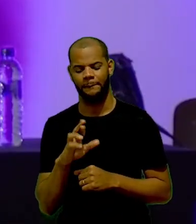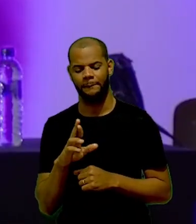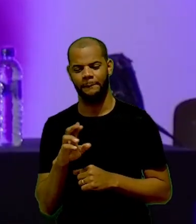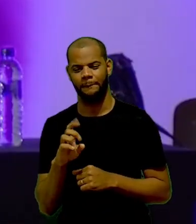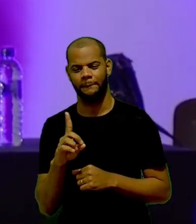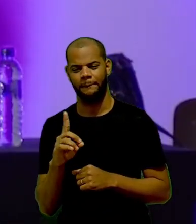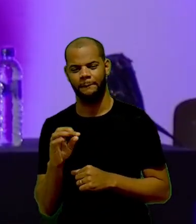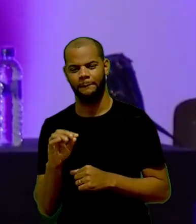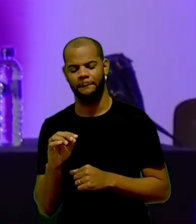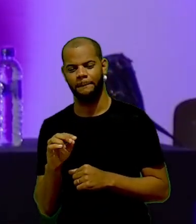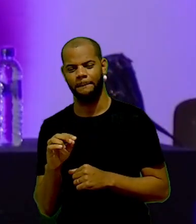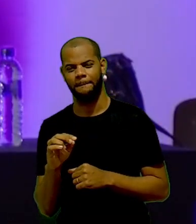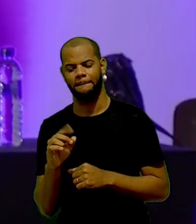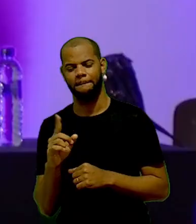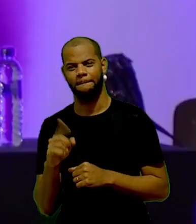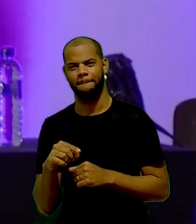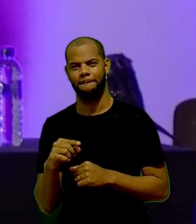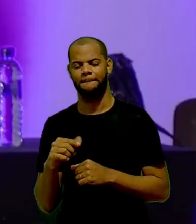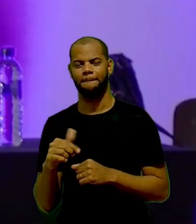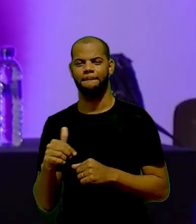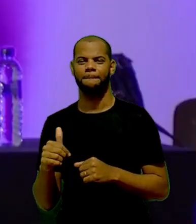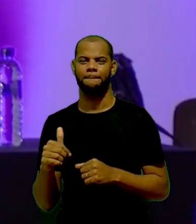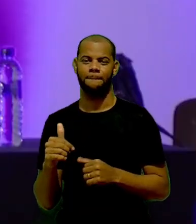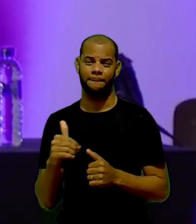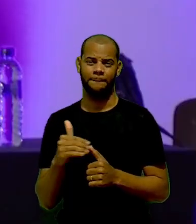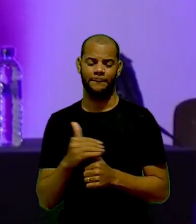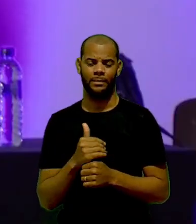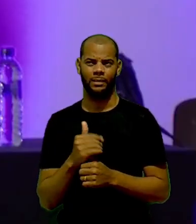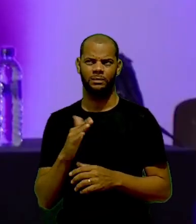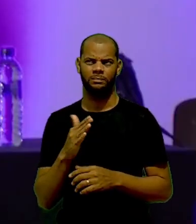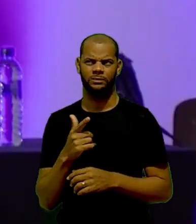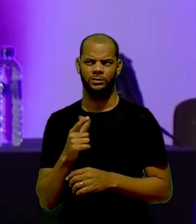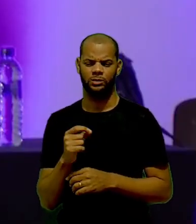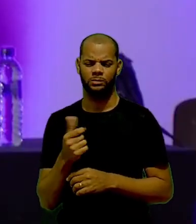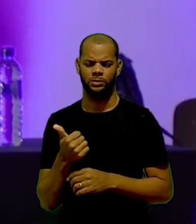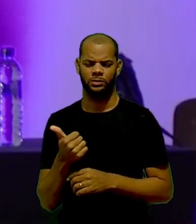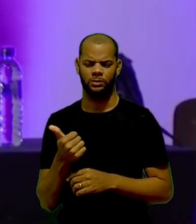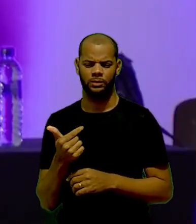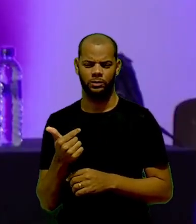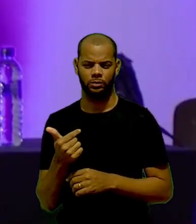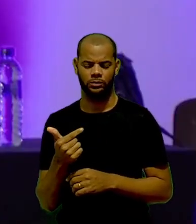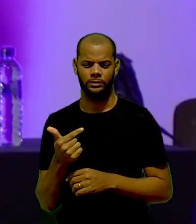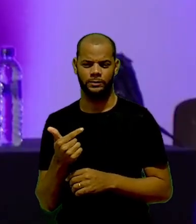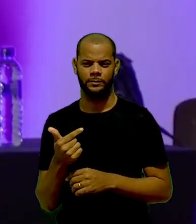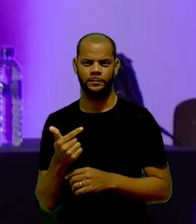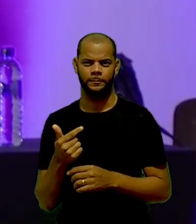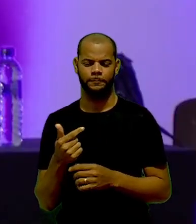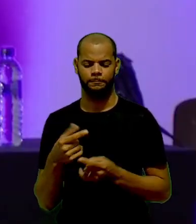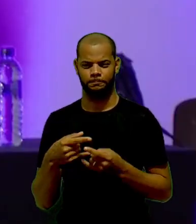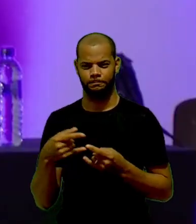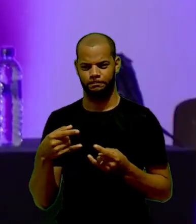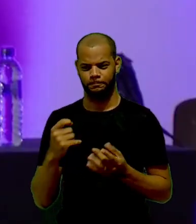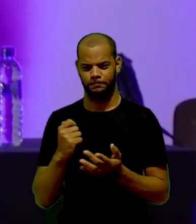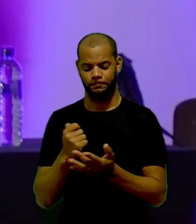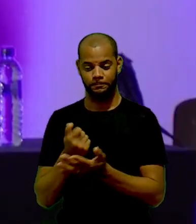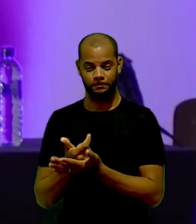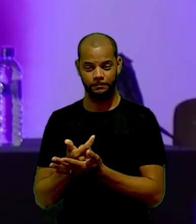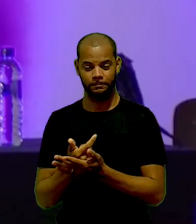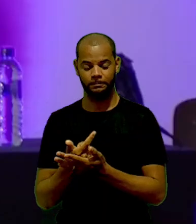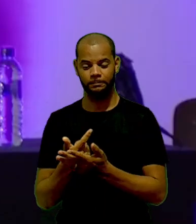que são compensados, desde 2012, compensados na fatura de energia elétrica da